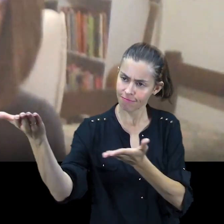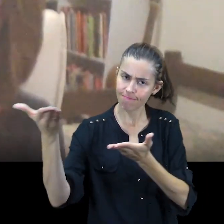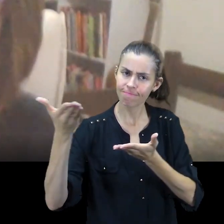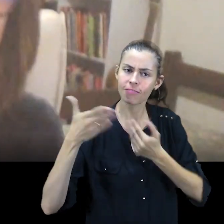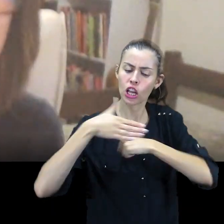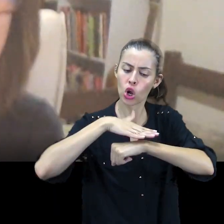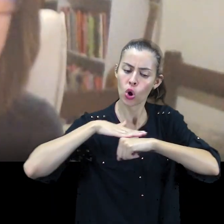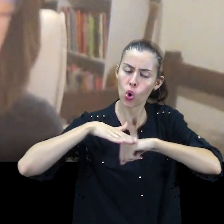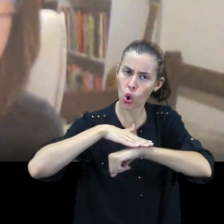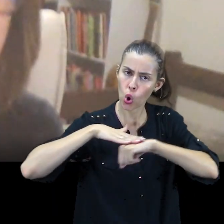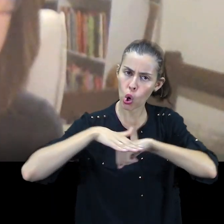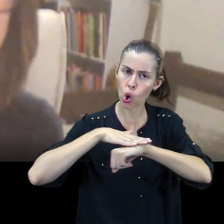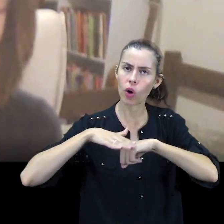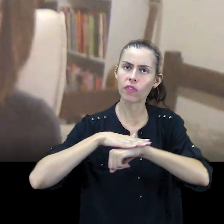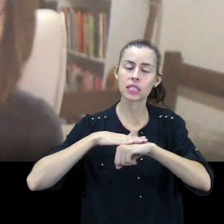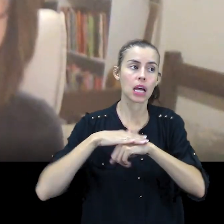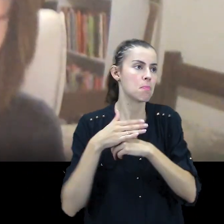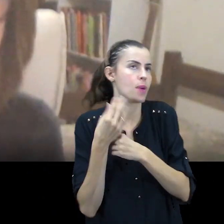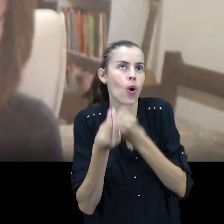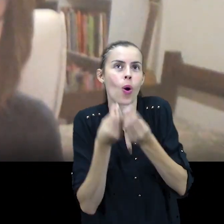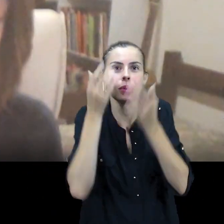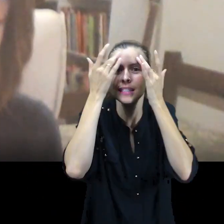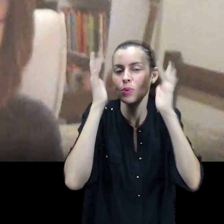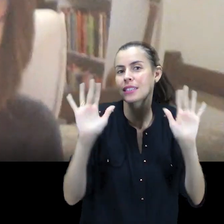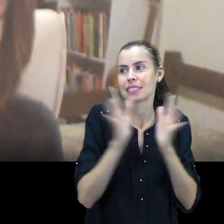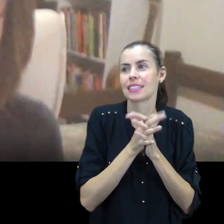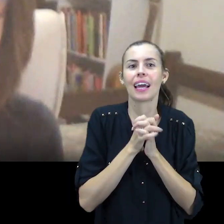seguir juntas, vai ser uma alegria, não é, Silvia?